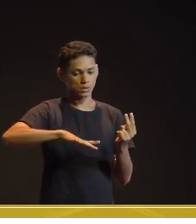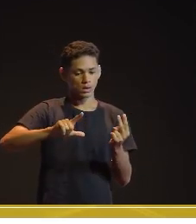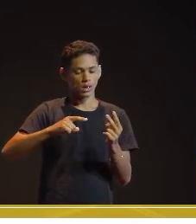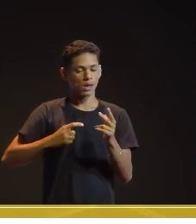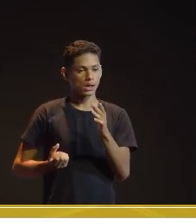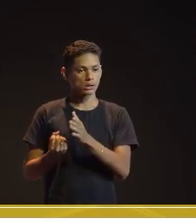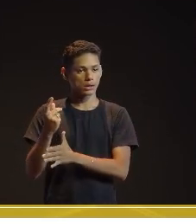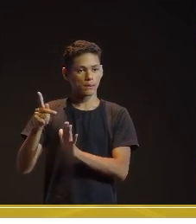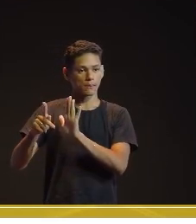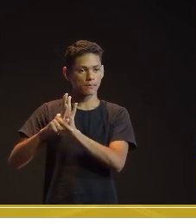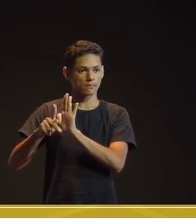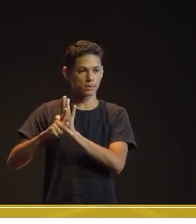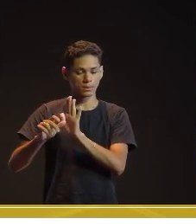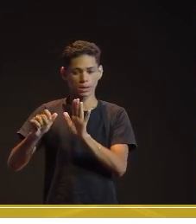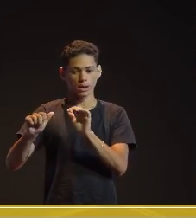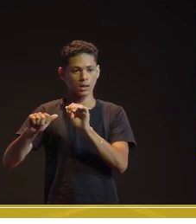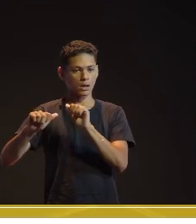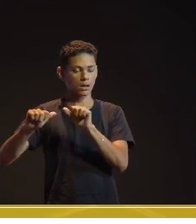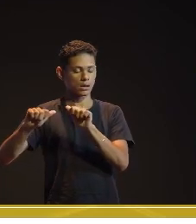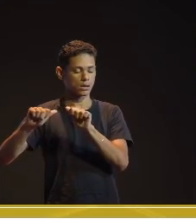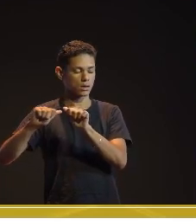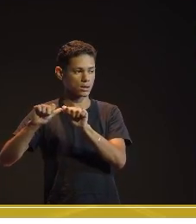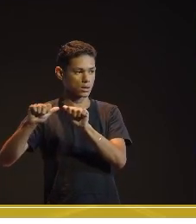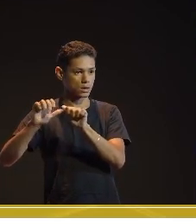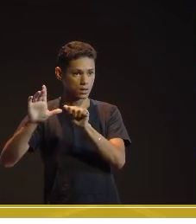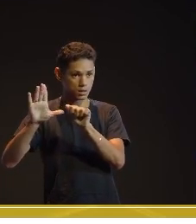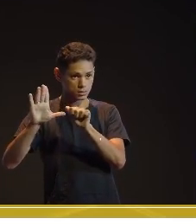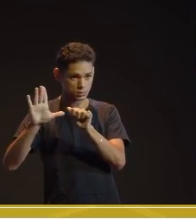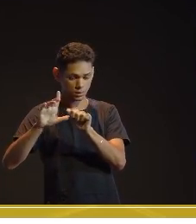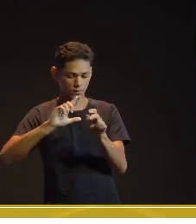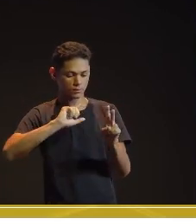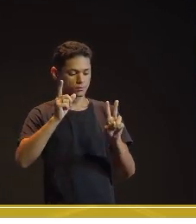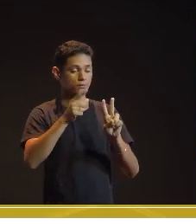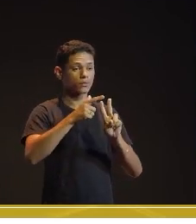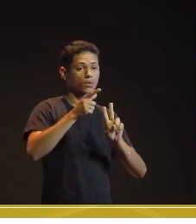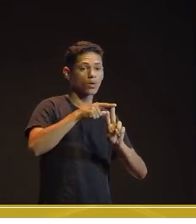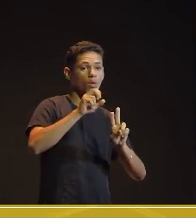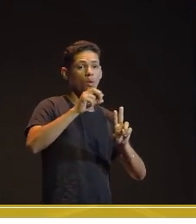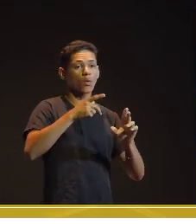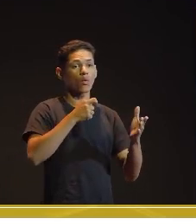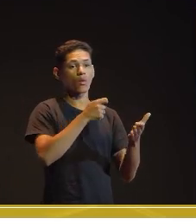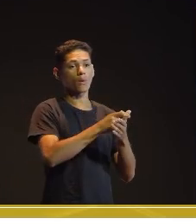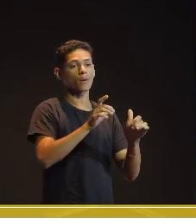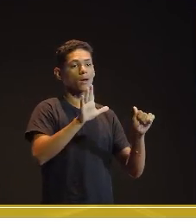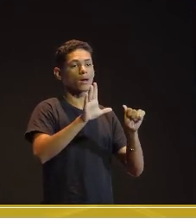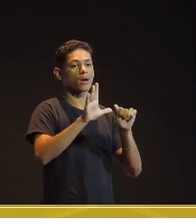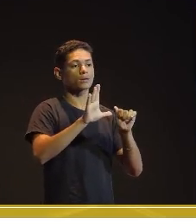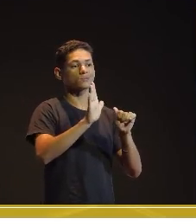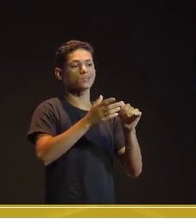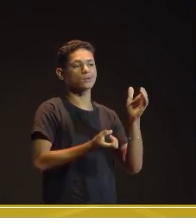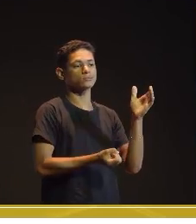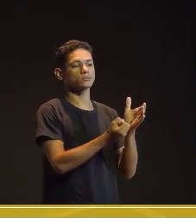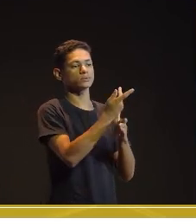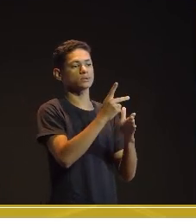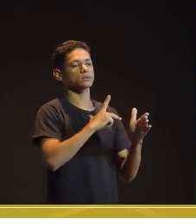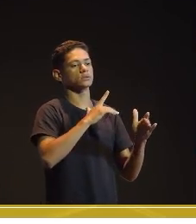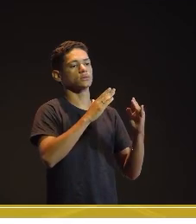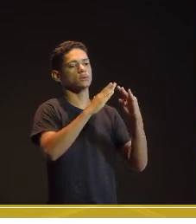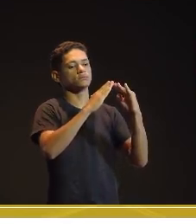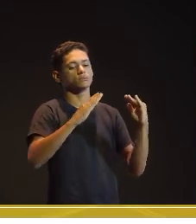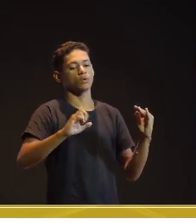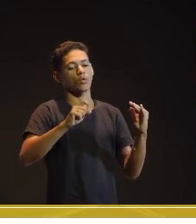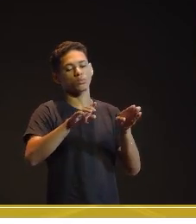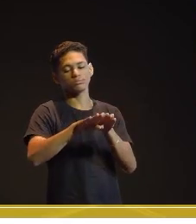construir ativos próprios e fazer comodato de usinas ou comprar ativos já construídos em telhados